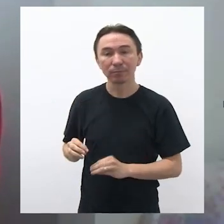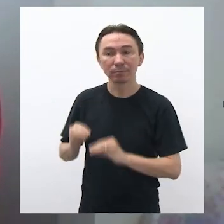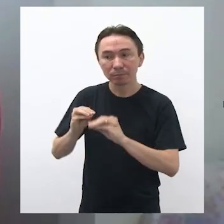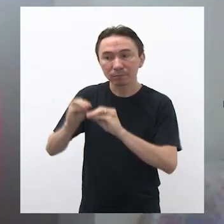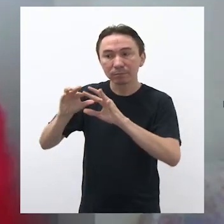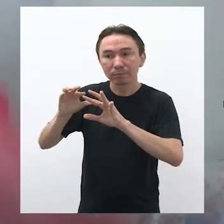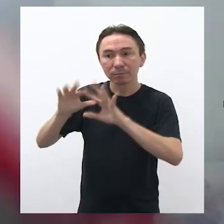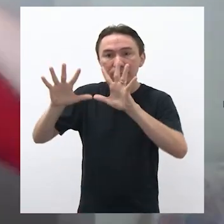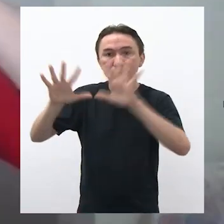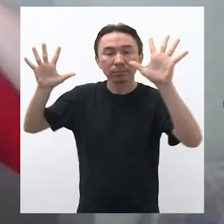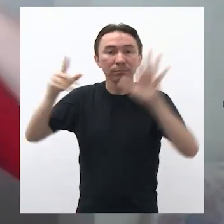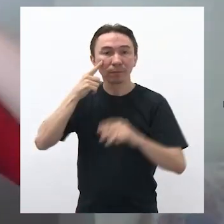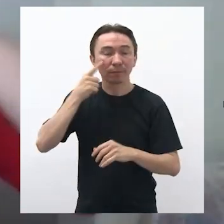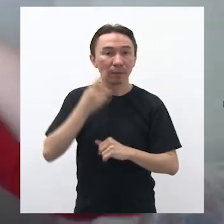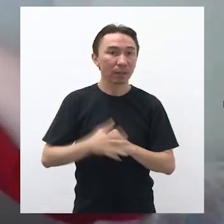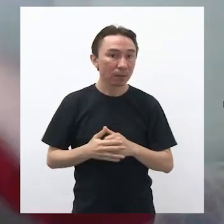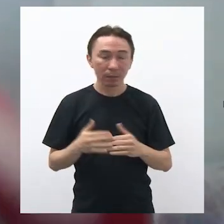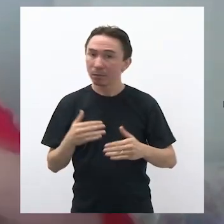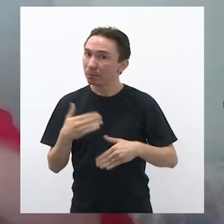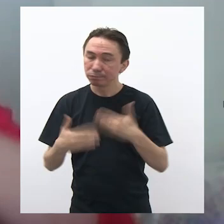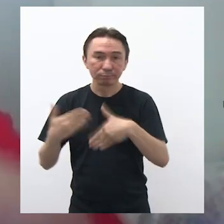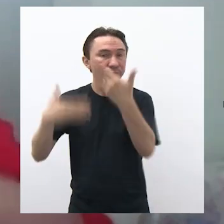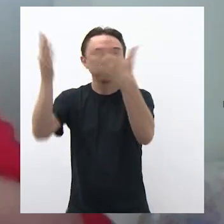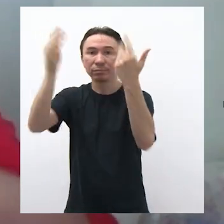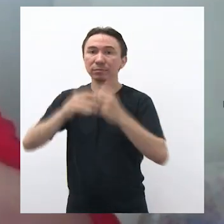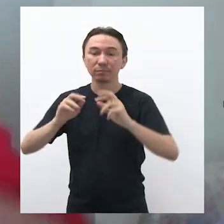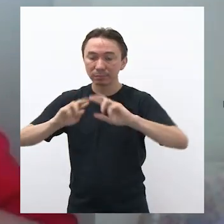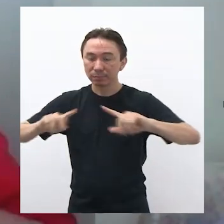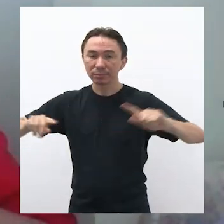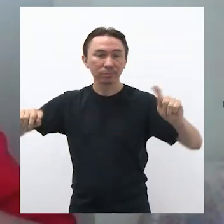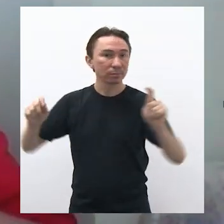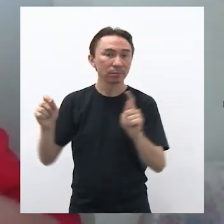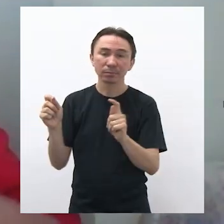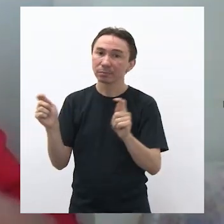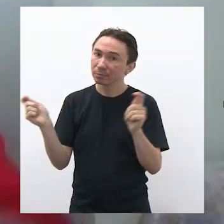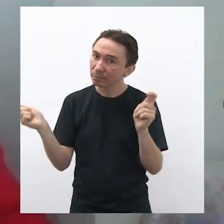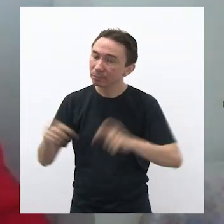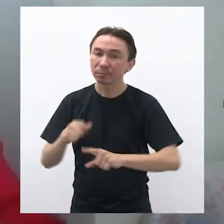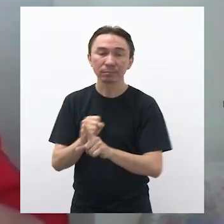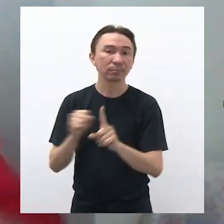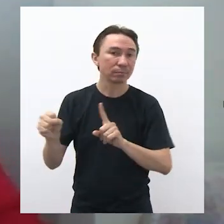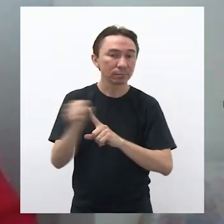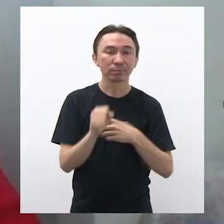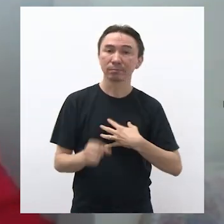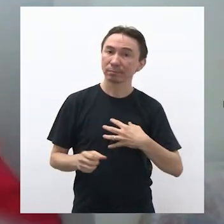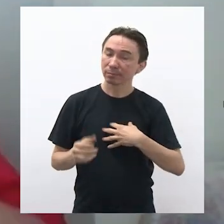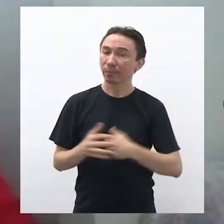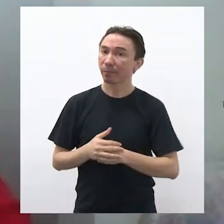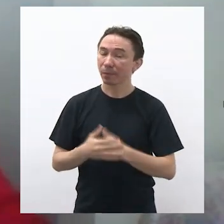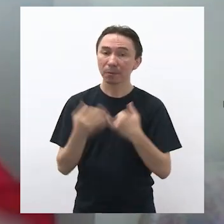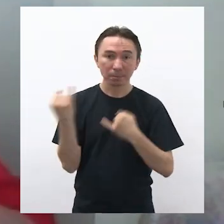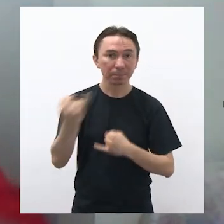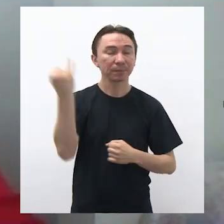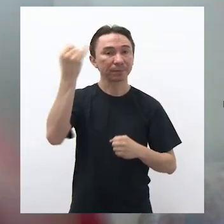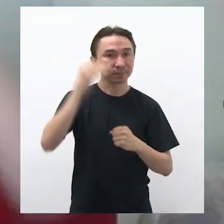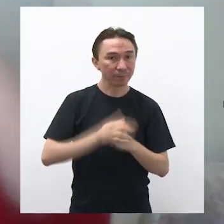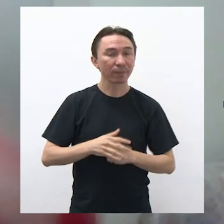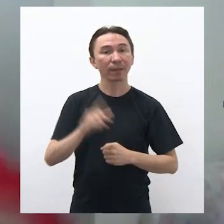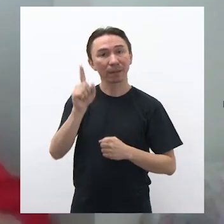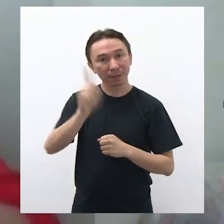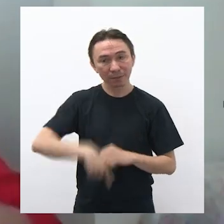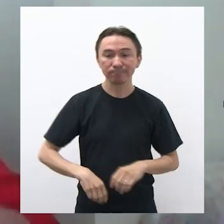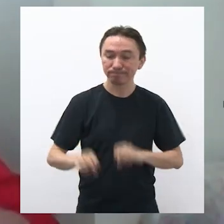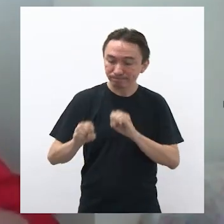desenvolvimento socioemocional, mas que é feito de forma integral. A gente está falando de um processo de educação integral. Então,